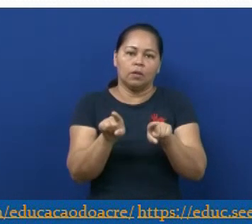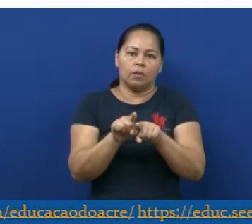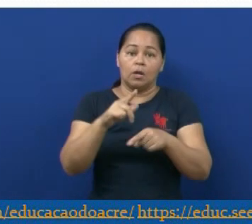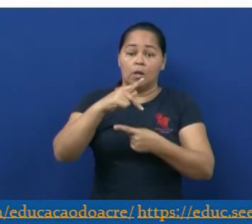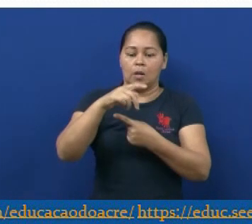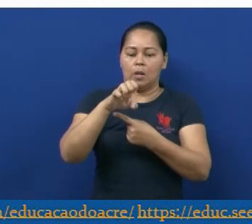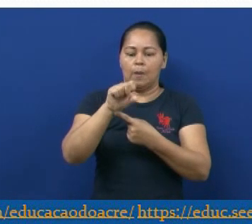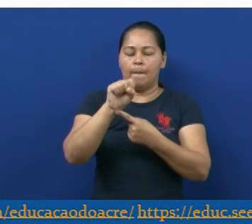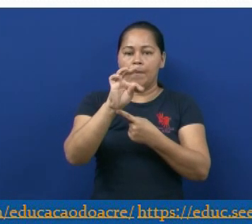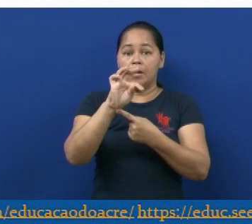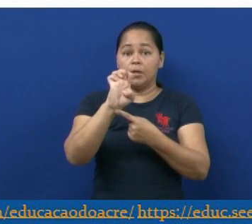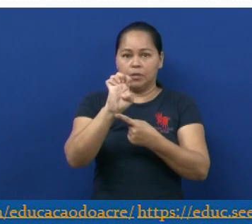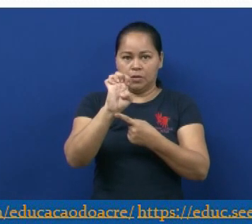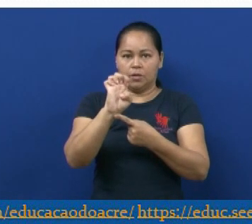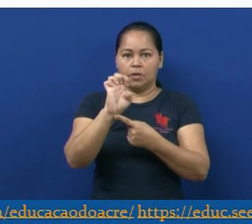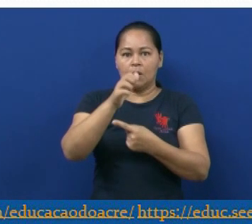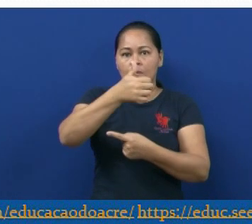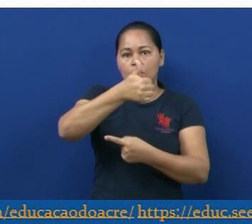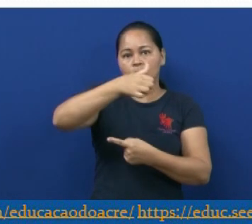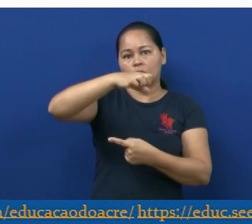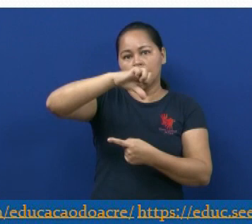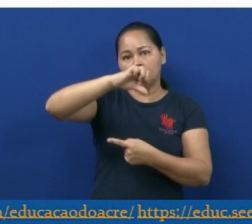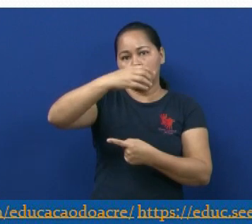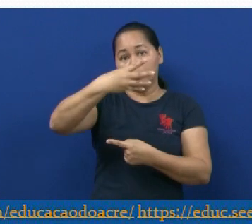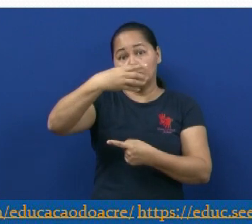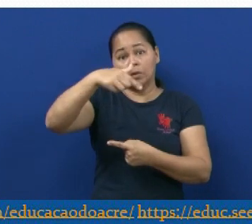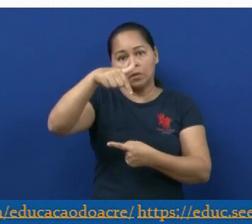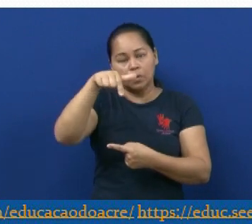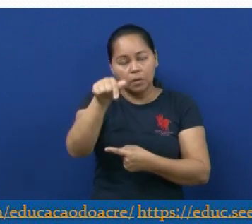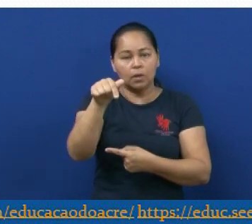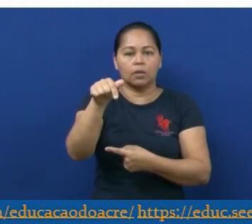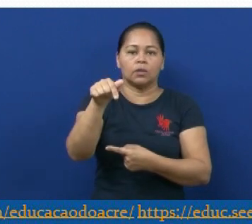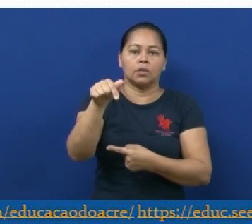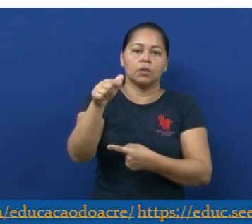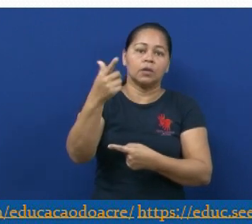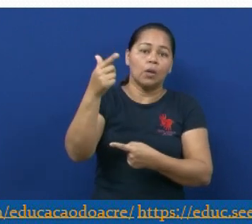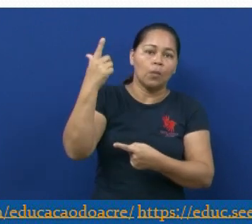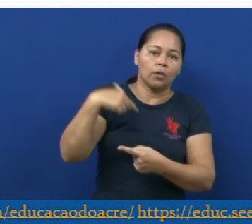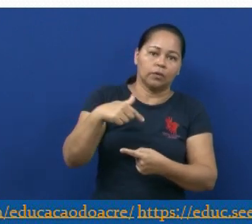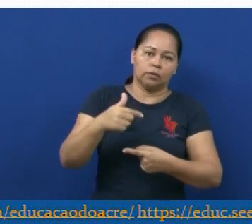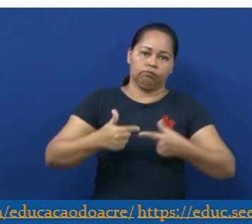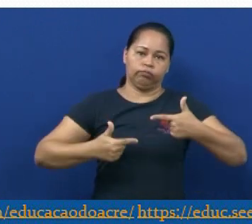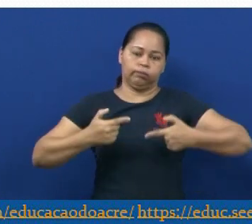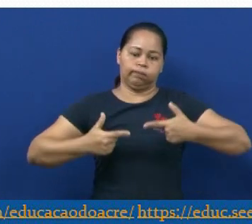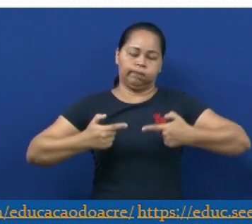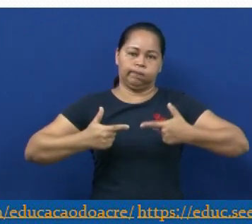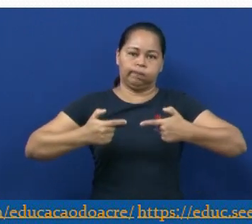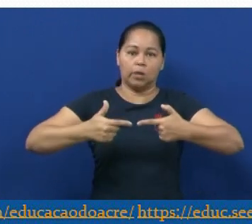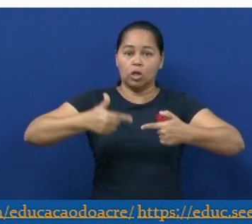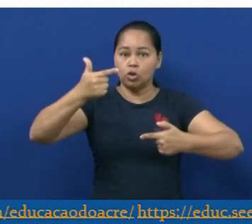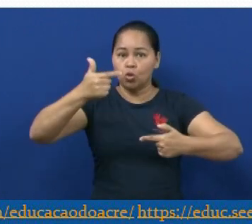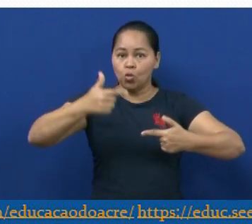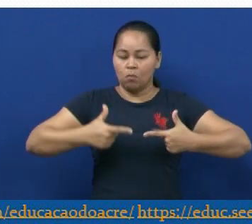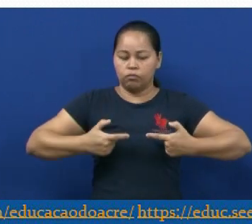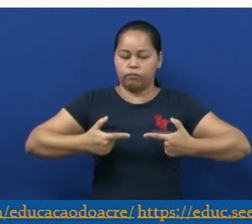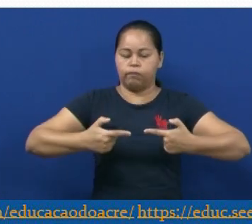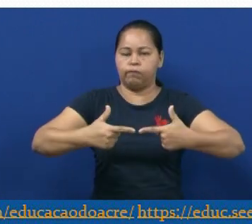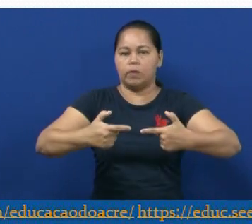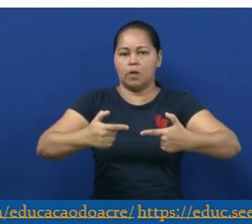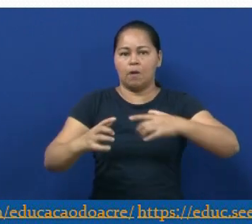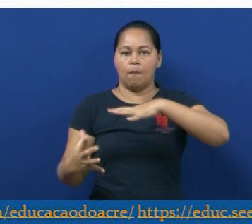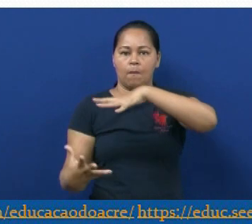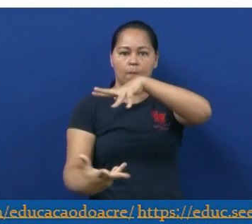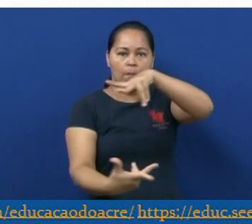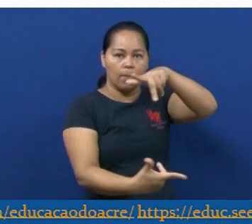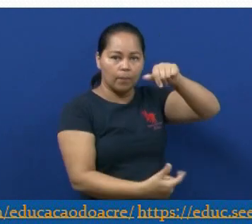Peste, que ele foi publicado em 1947, pouco após o fim da Segunda Guerra Mundial, que ele conta a história da chegada